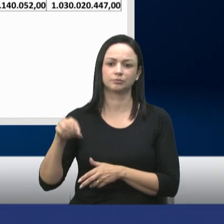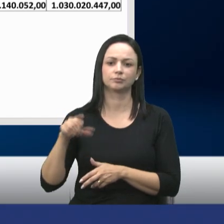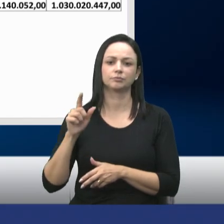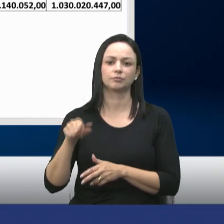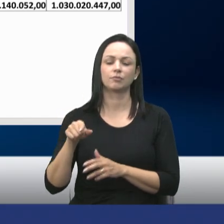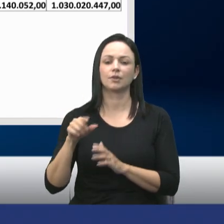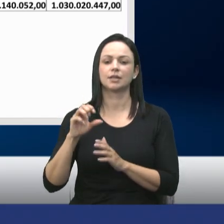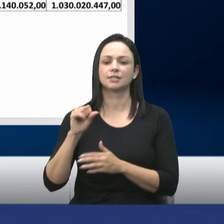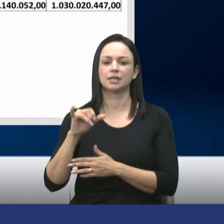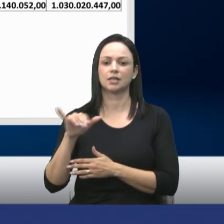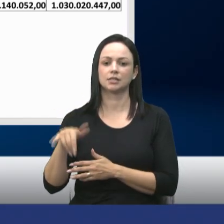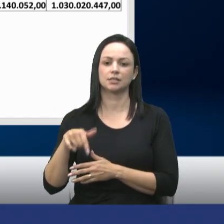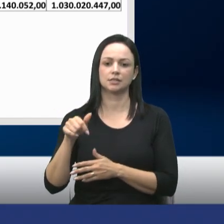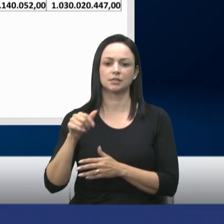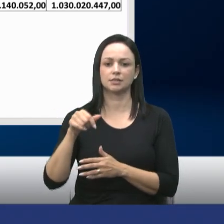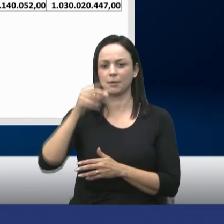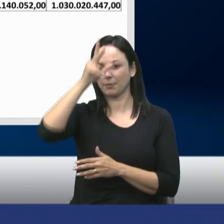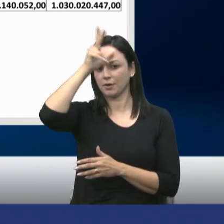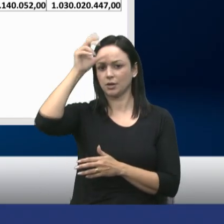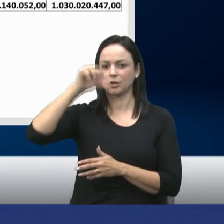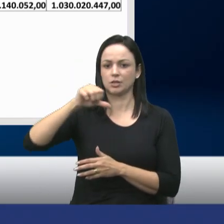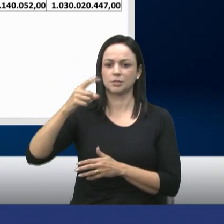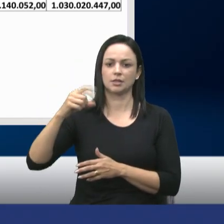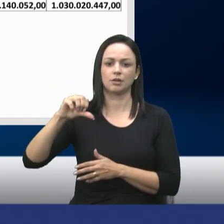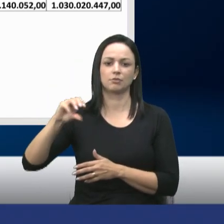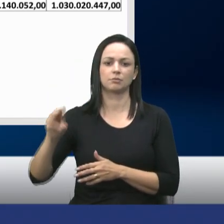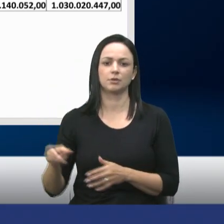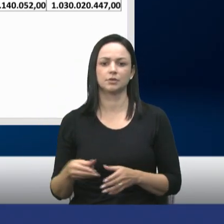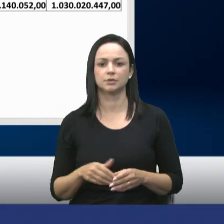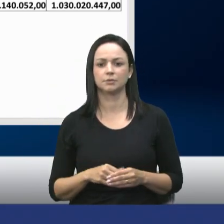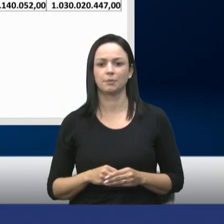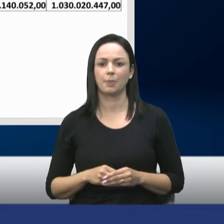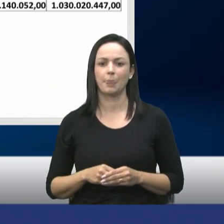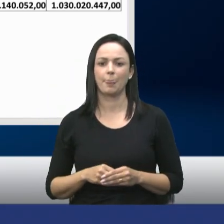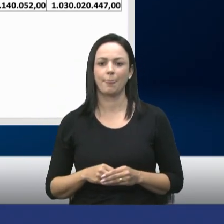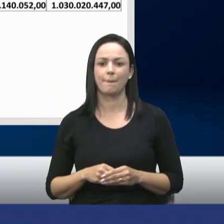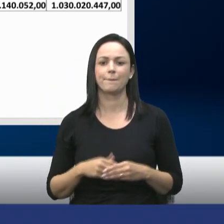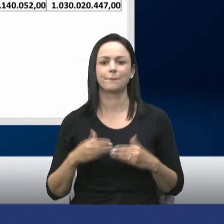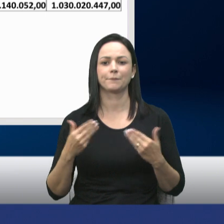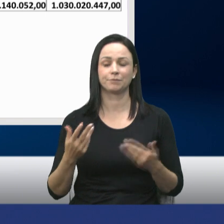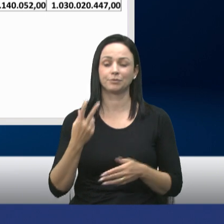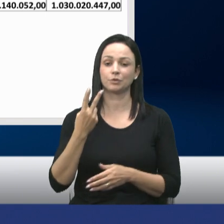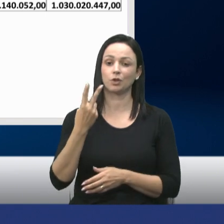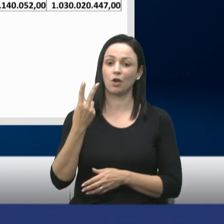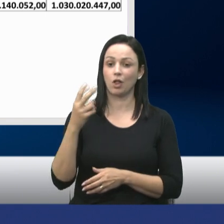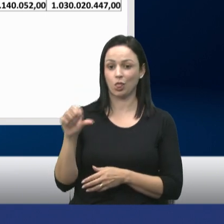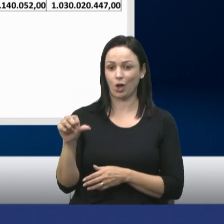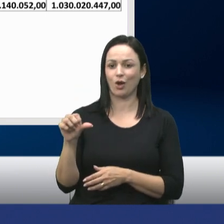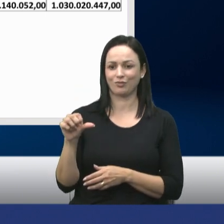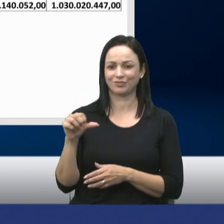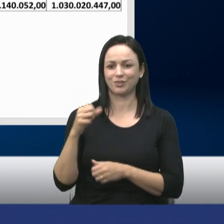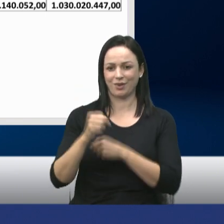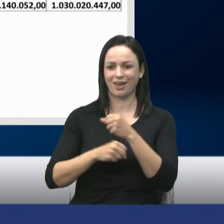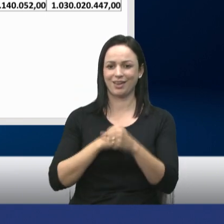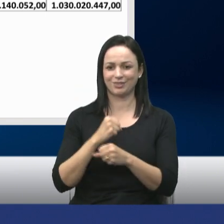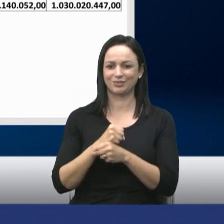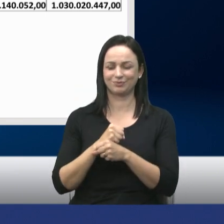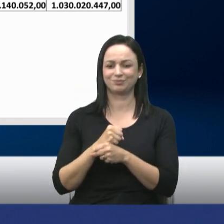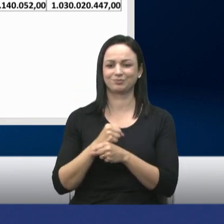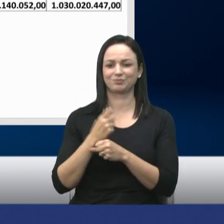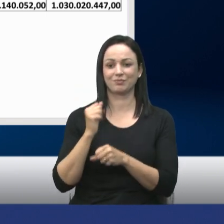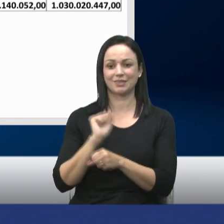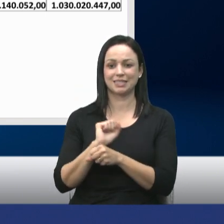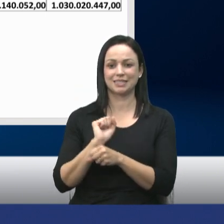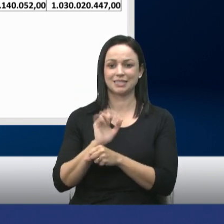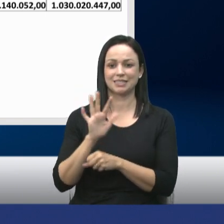reguladora, Prefeitura 919 milhões. E, por fim, 2029, quando nós esperamos chegar